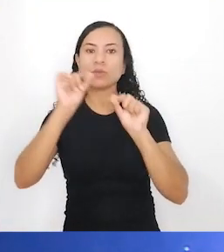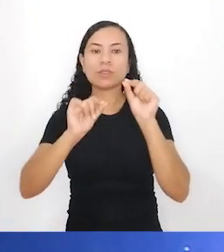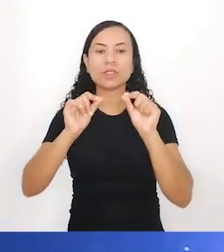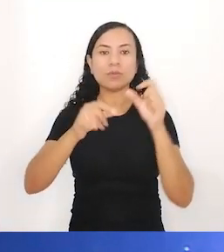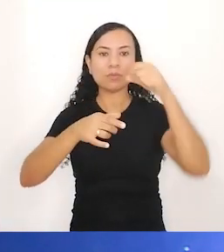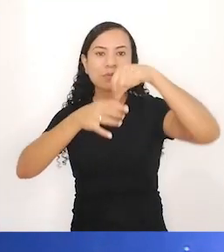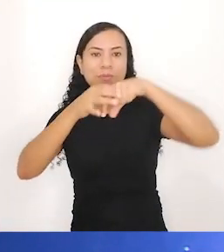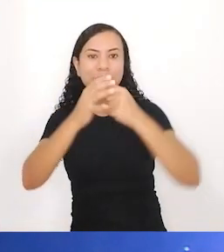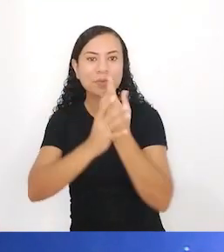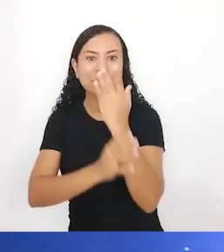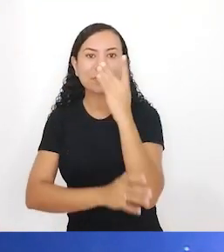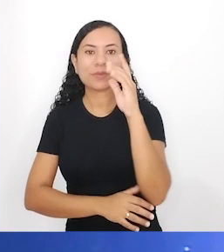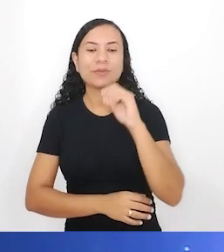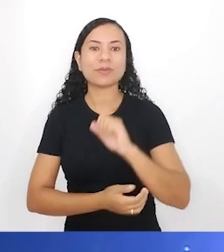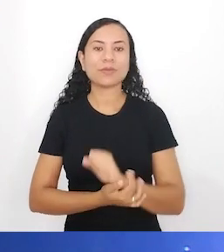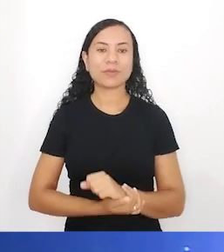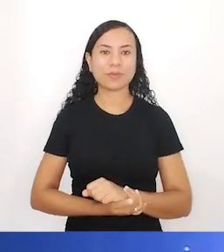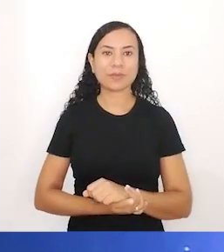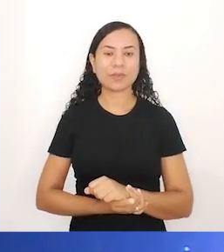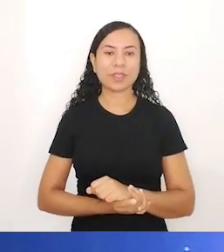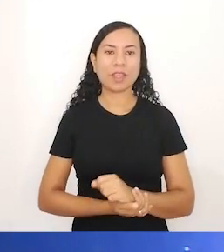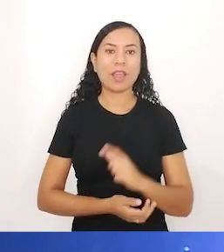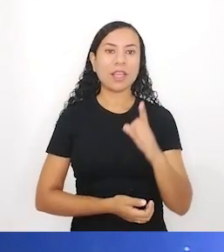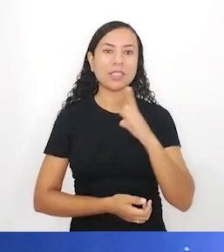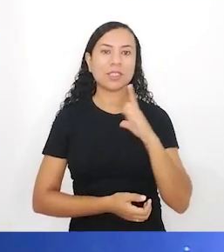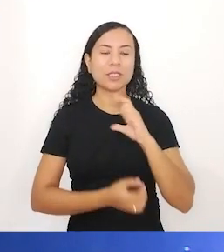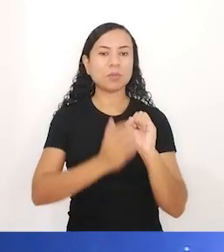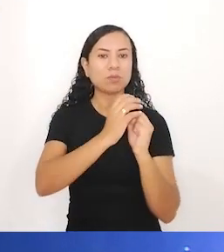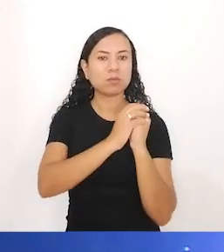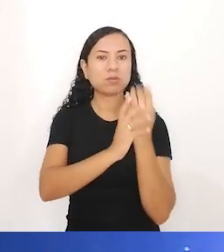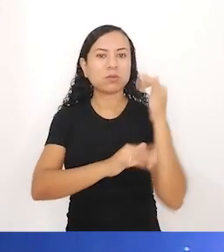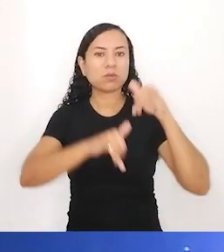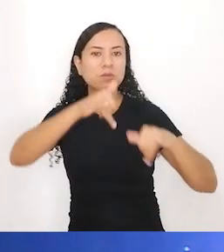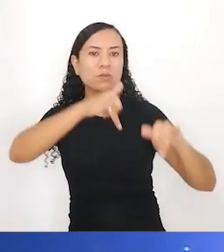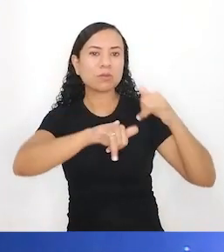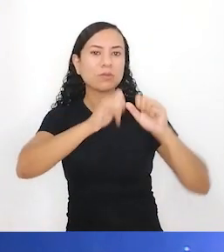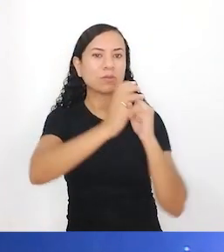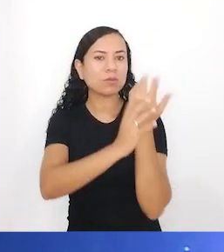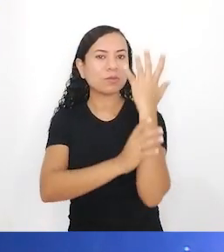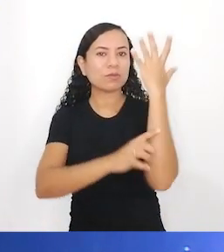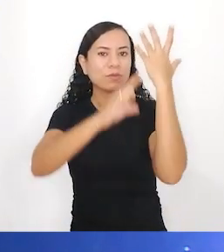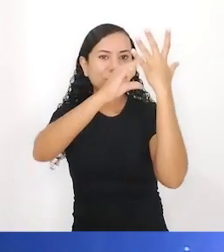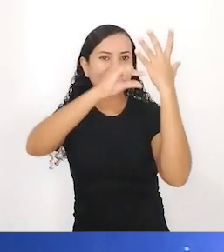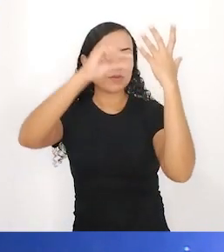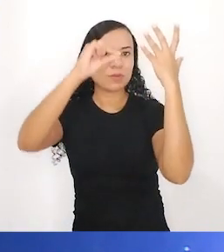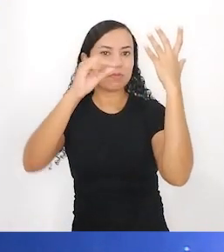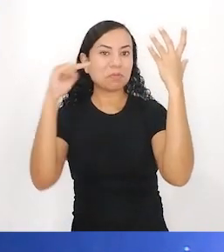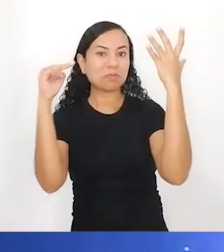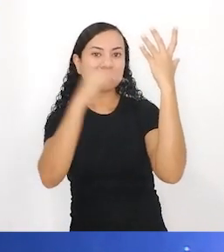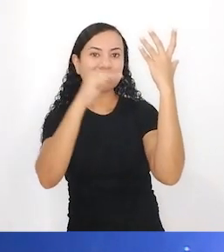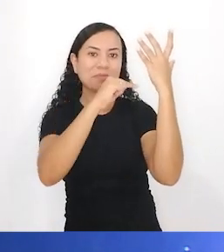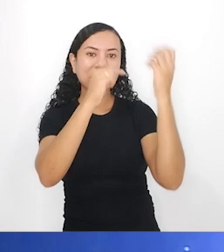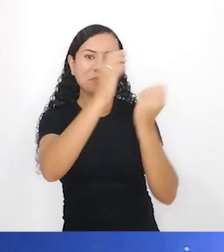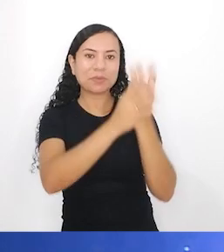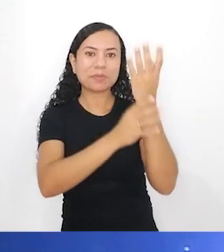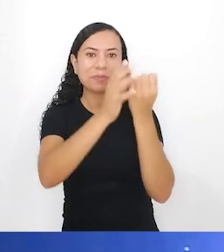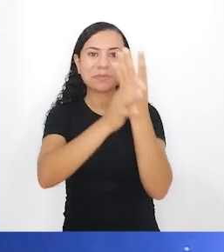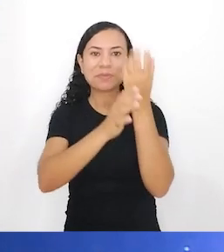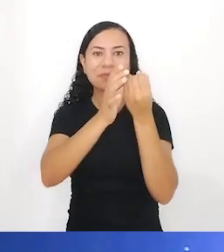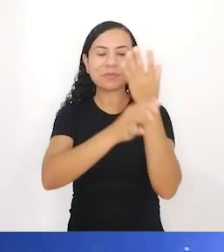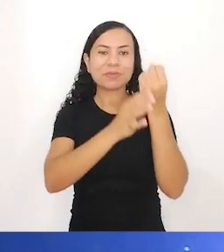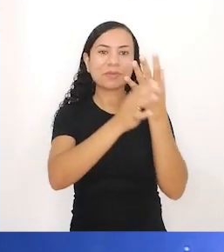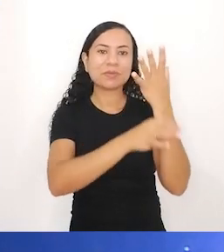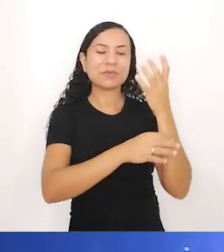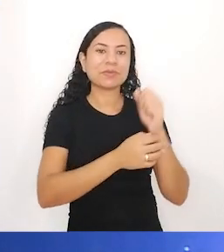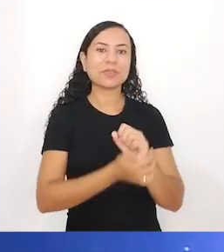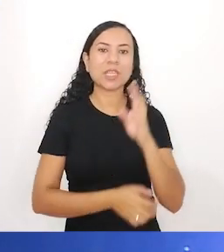que é a giberelina. Esses hormônios são produzidos nas folhas e tecidas jovens do caule. Nas sementes e germinação